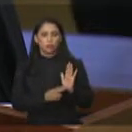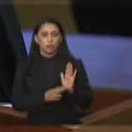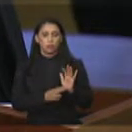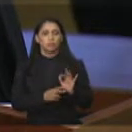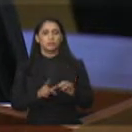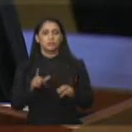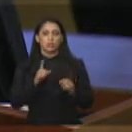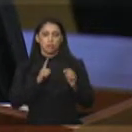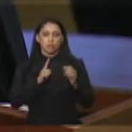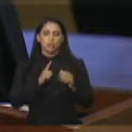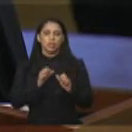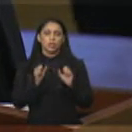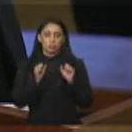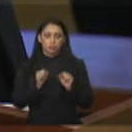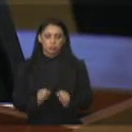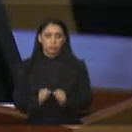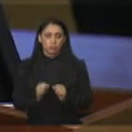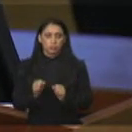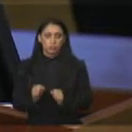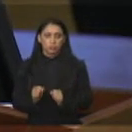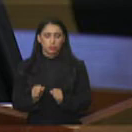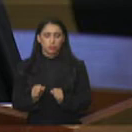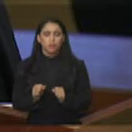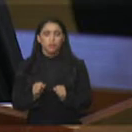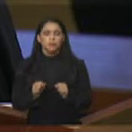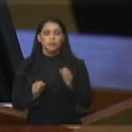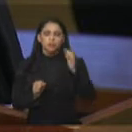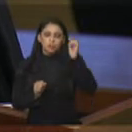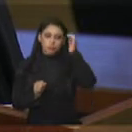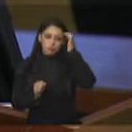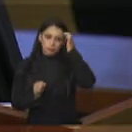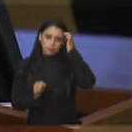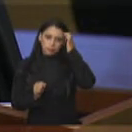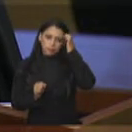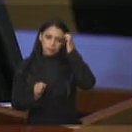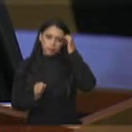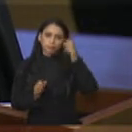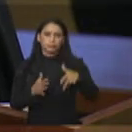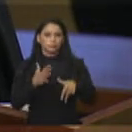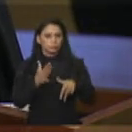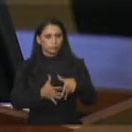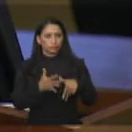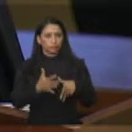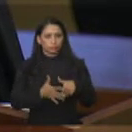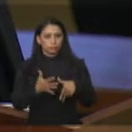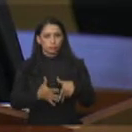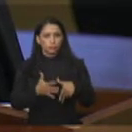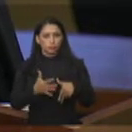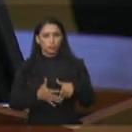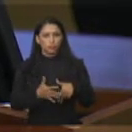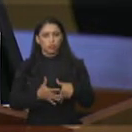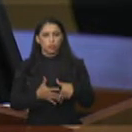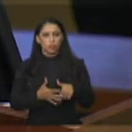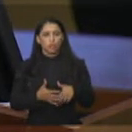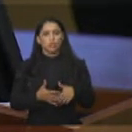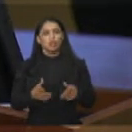poder regulamentar. Agora também acaba de fazê-lo a sua sustentação, a eminente